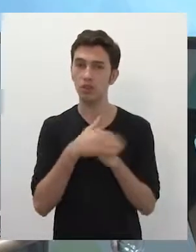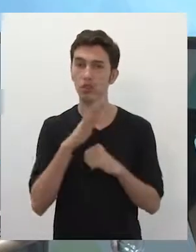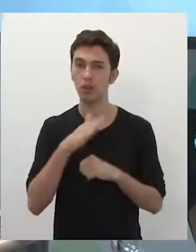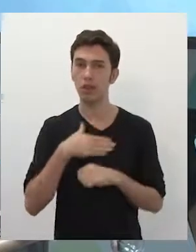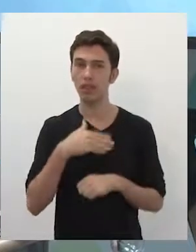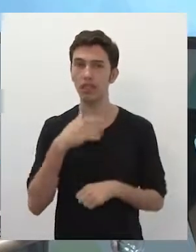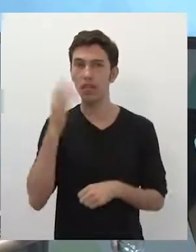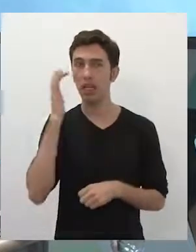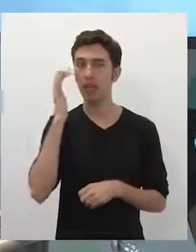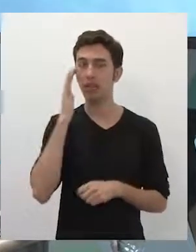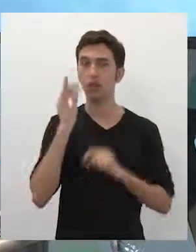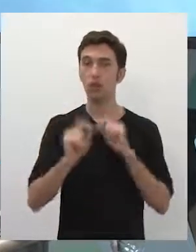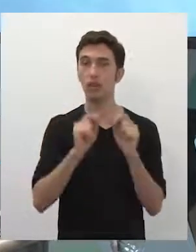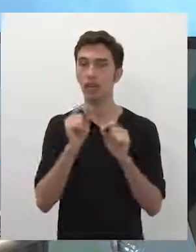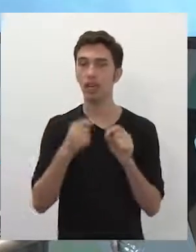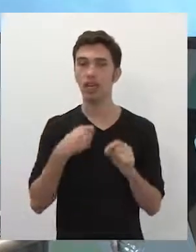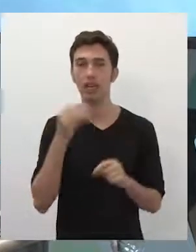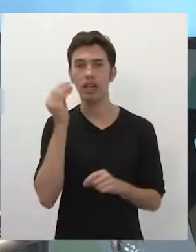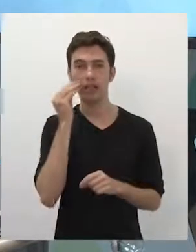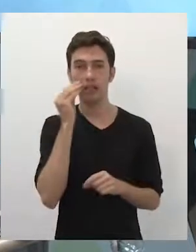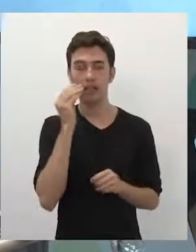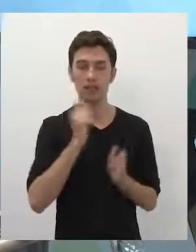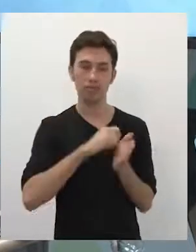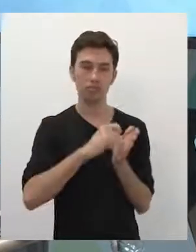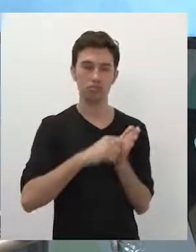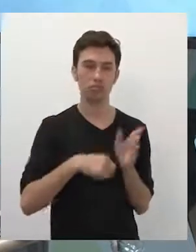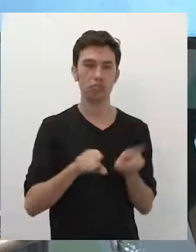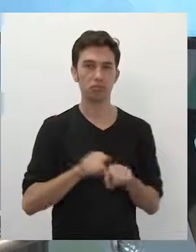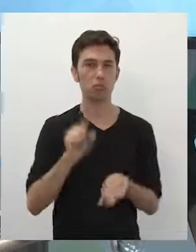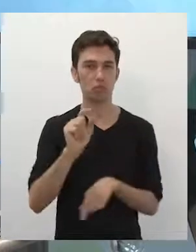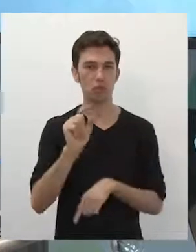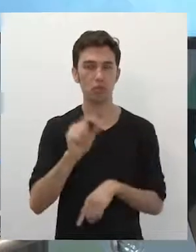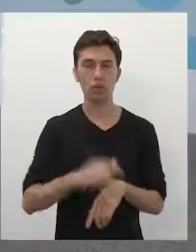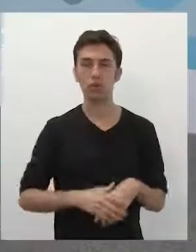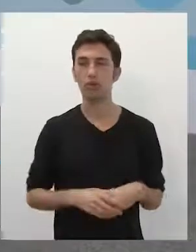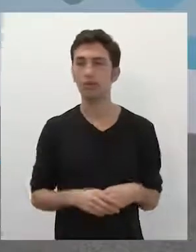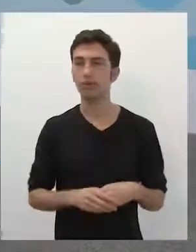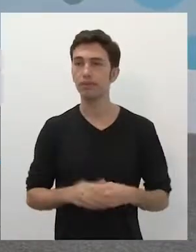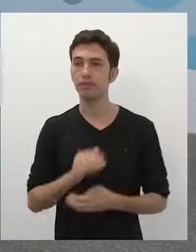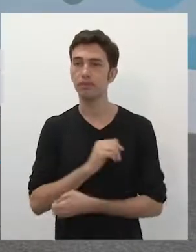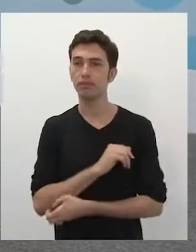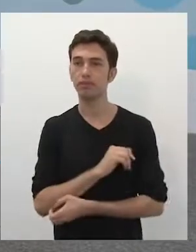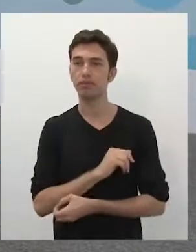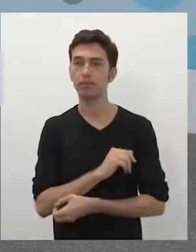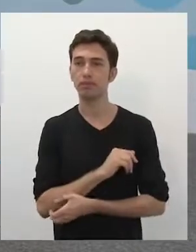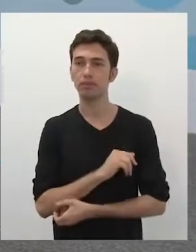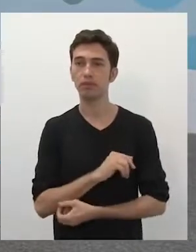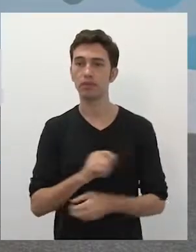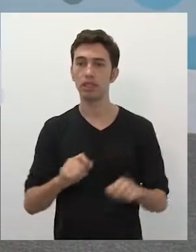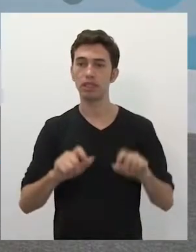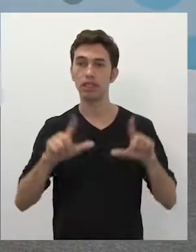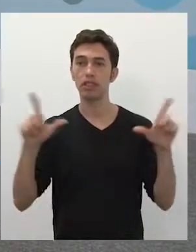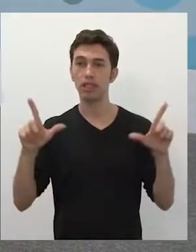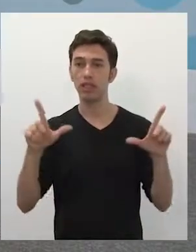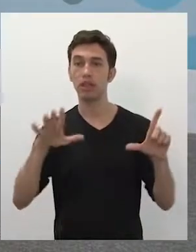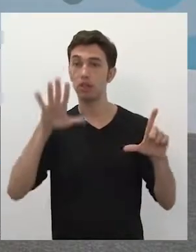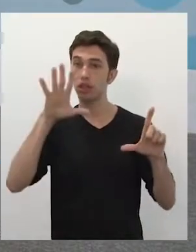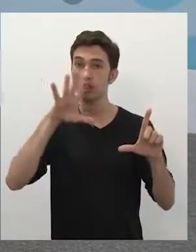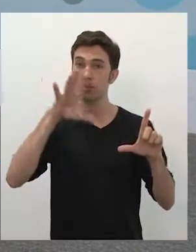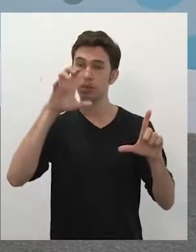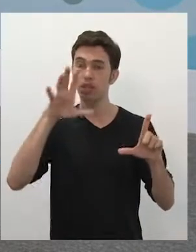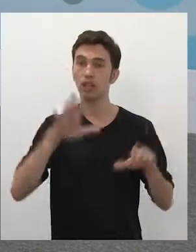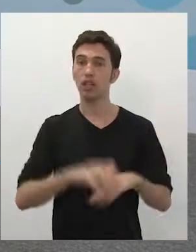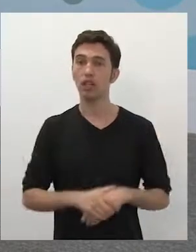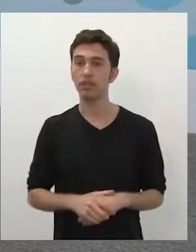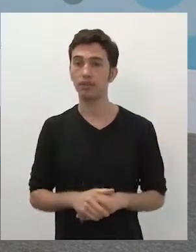Então, ele vai pelo viés que ele mais acredita, tá? Eu acho que essa tela que você colocou pode até ir para o professor para ele printar, né? Sim.